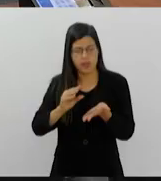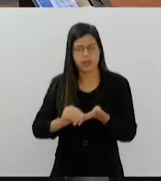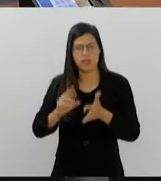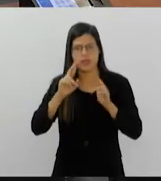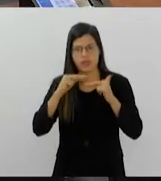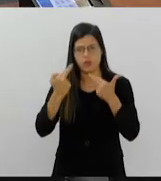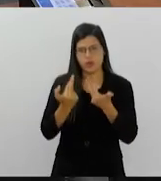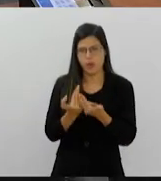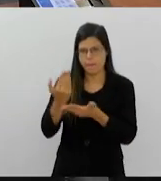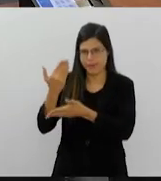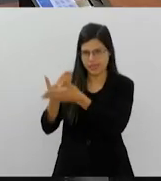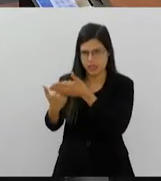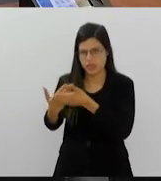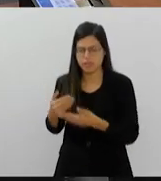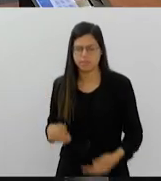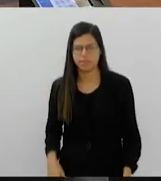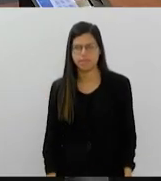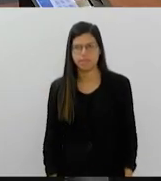anterior.